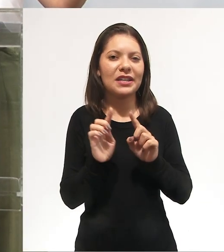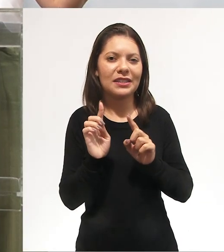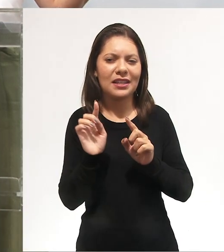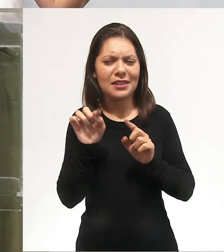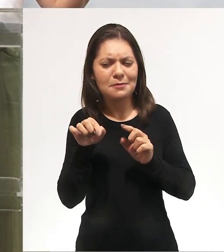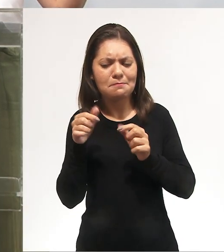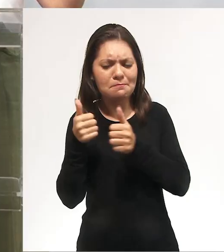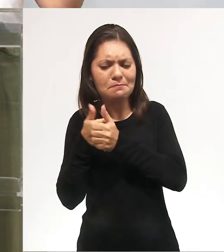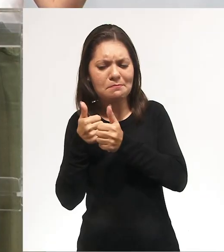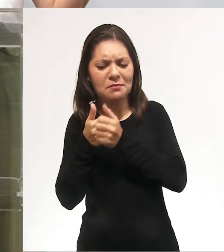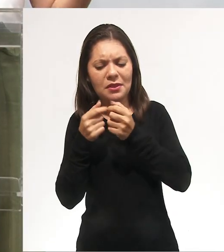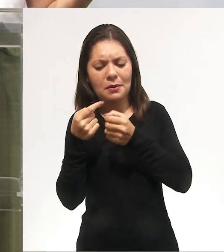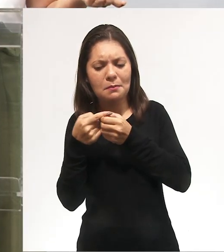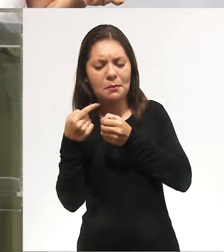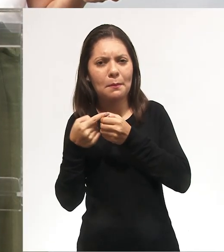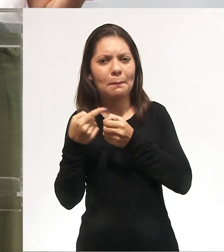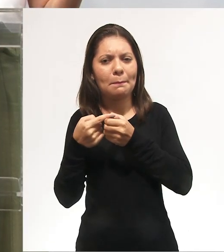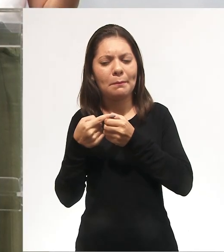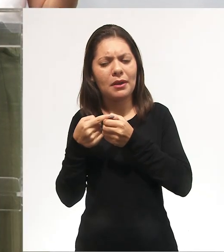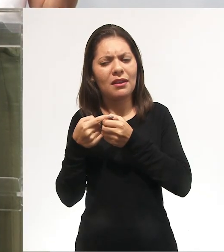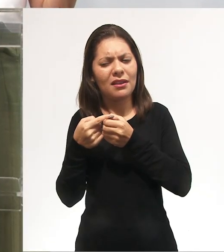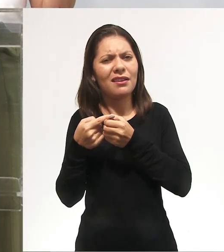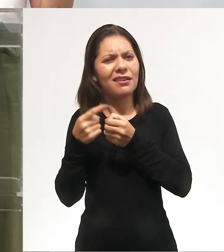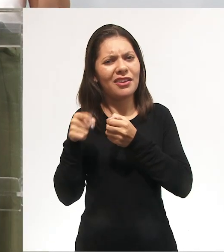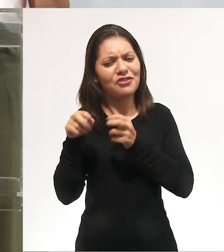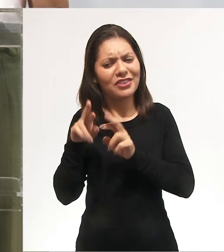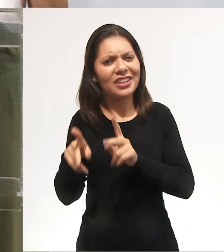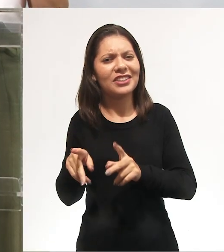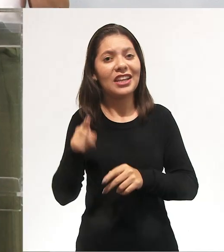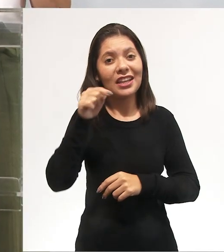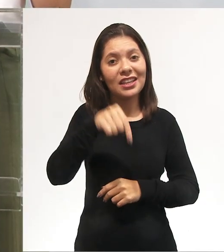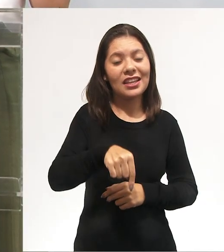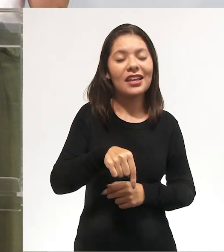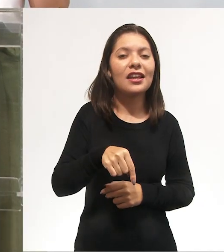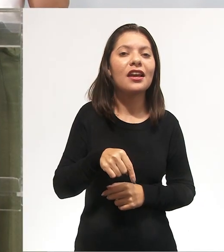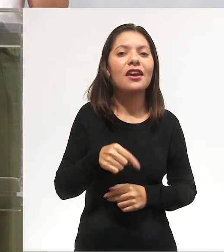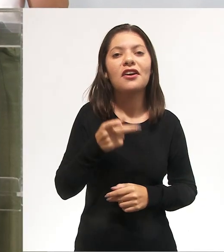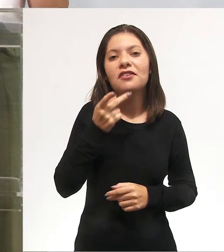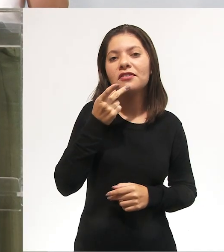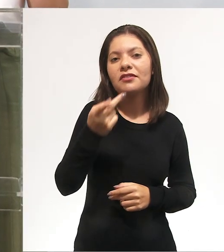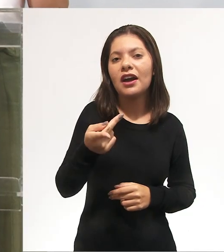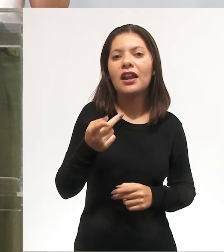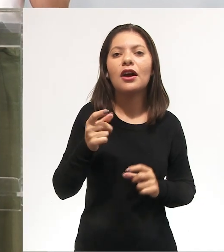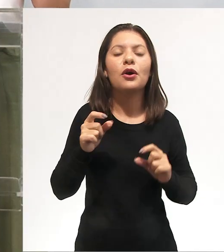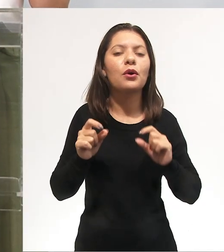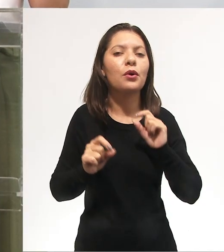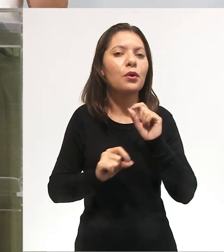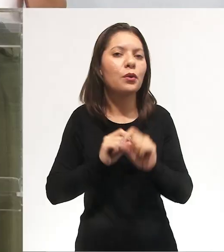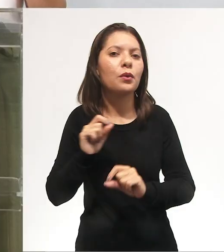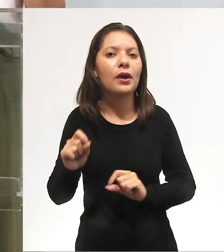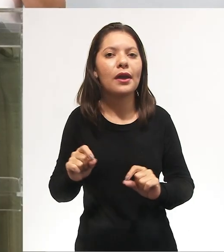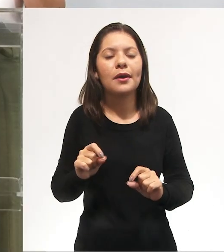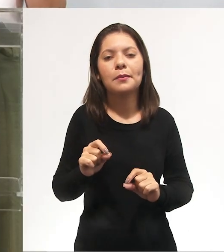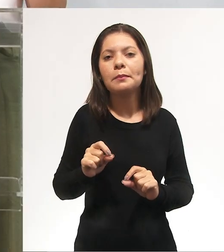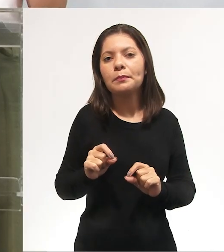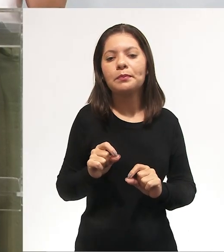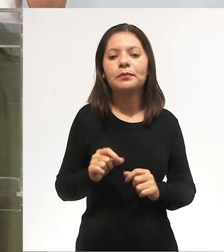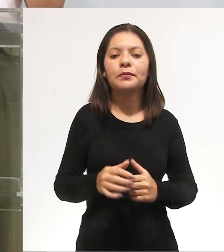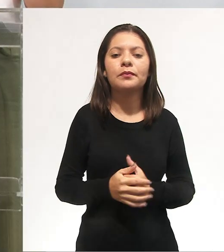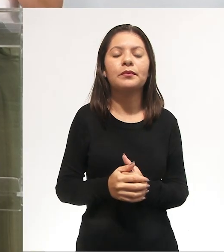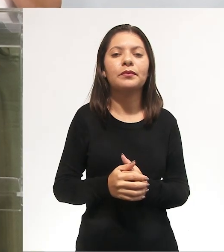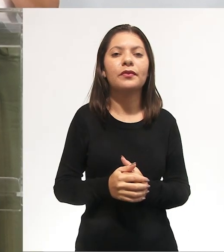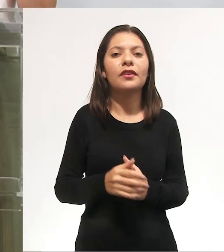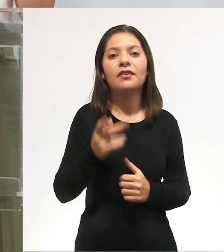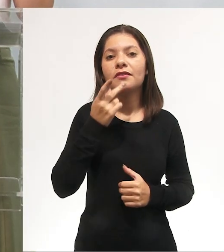algumas cidades do interior. Então, aqui em Rondônia, o comum é as pessoas nascidas aqui em